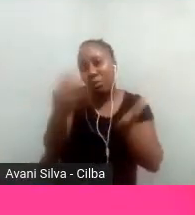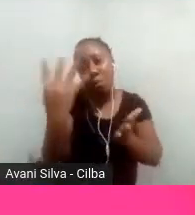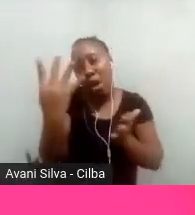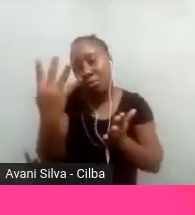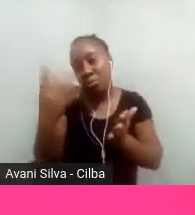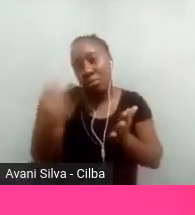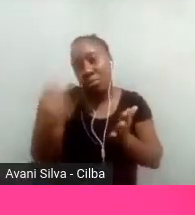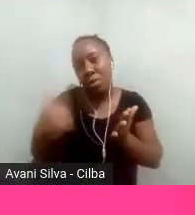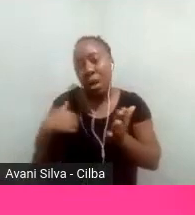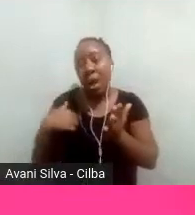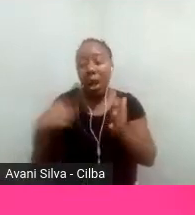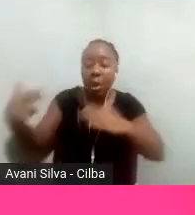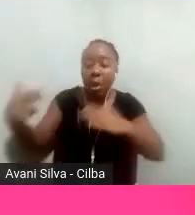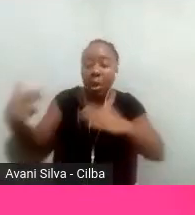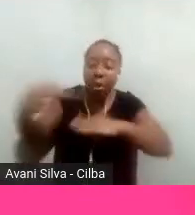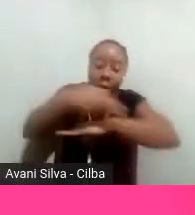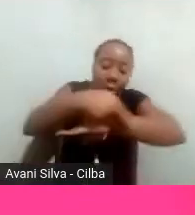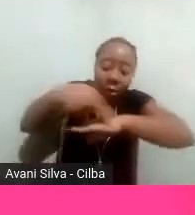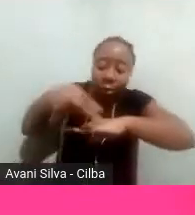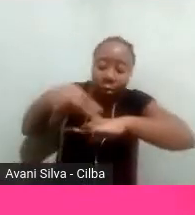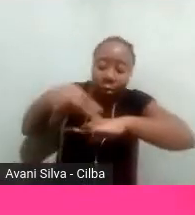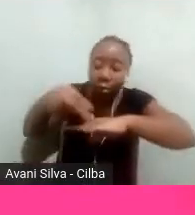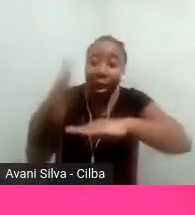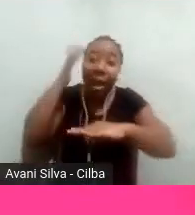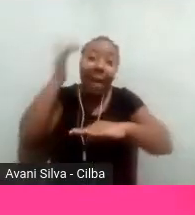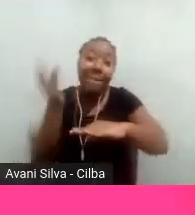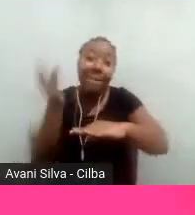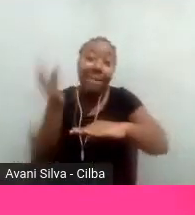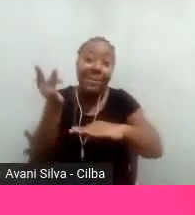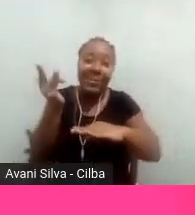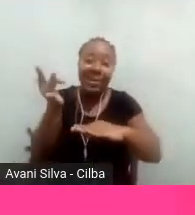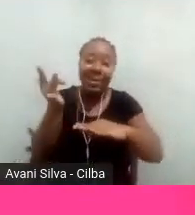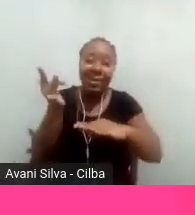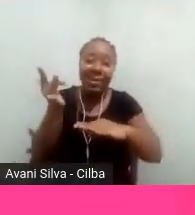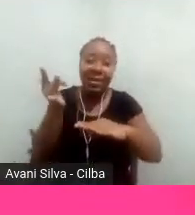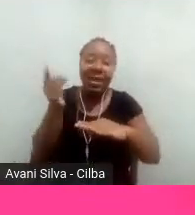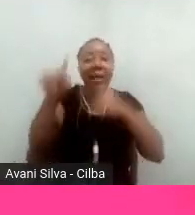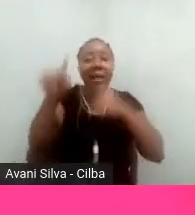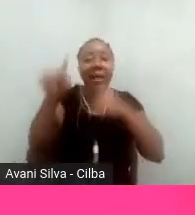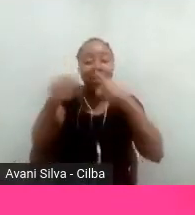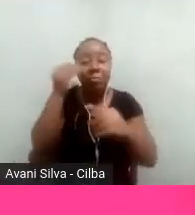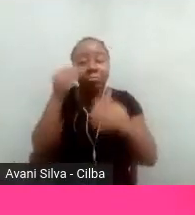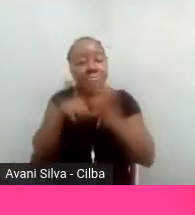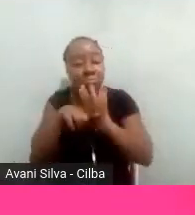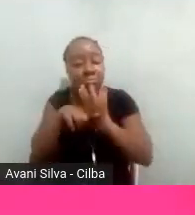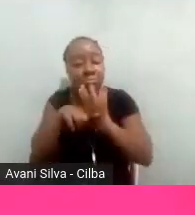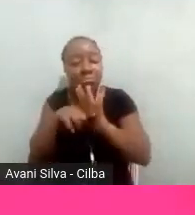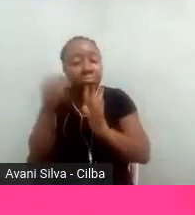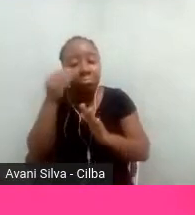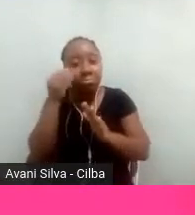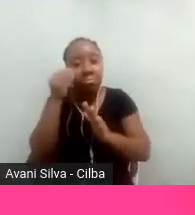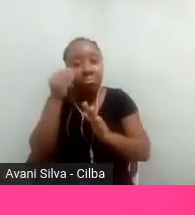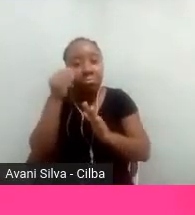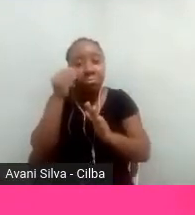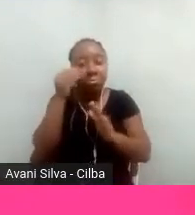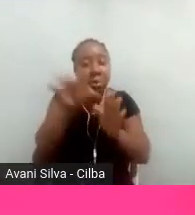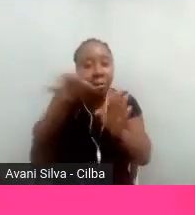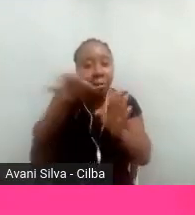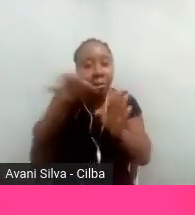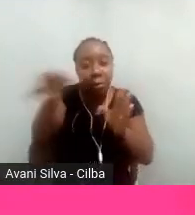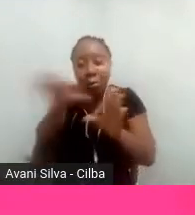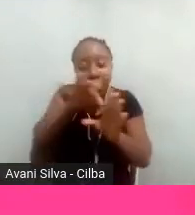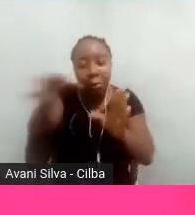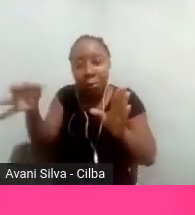cortar essas 4 páginas amanhã, e aí vamos verificar se amanhã, como o número de páginas que eu vou cortar vai ser